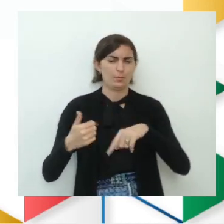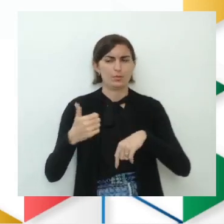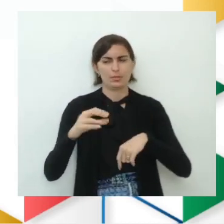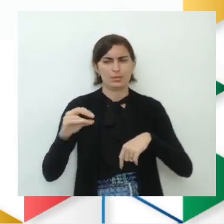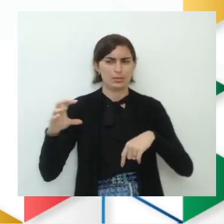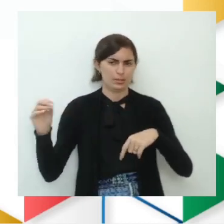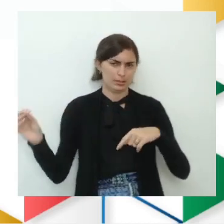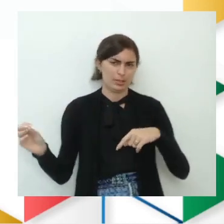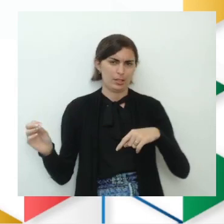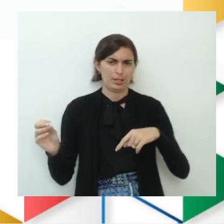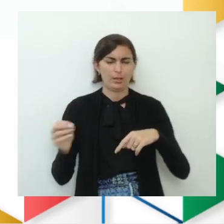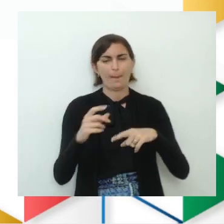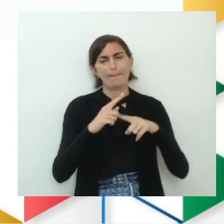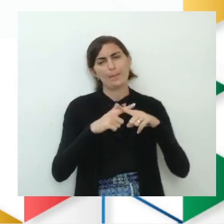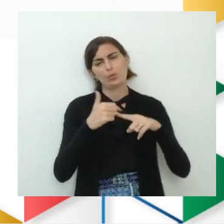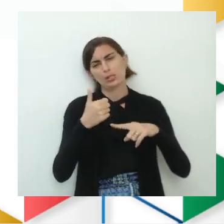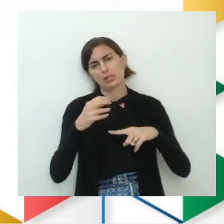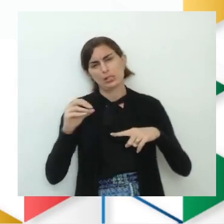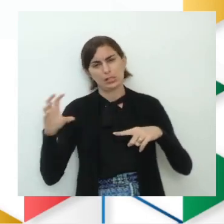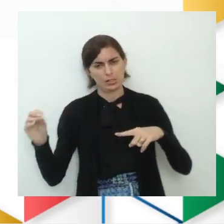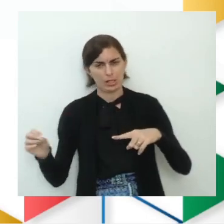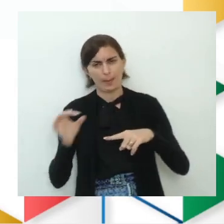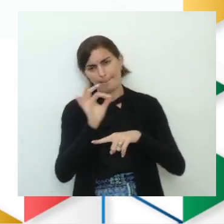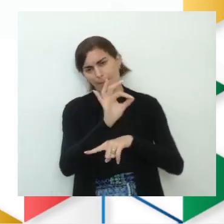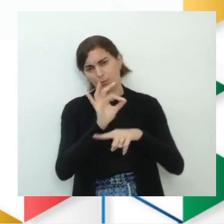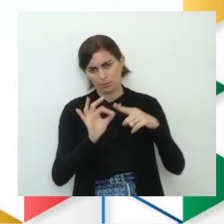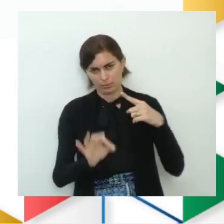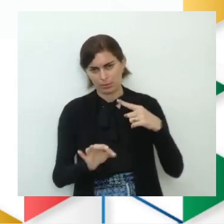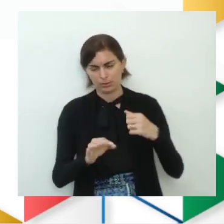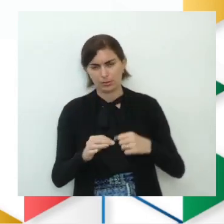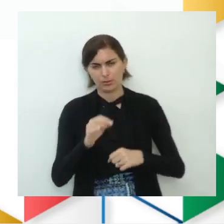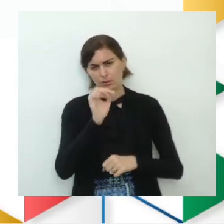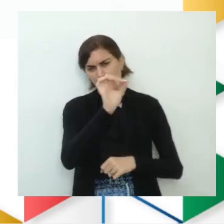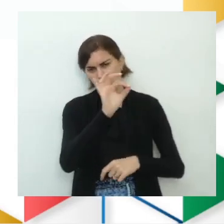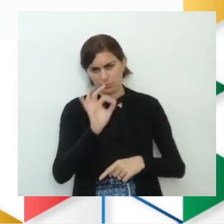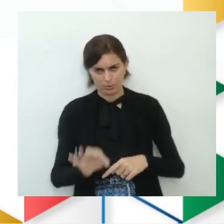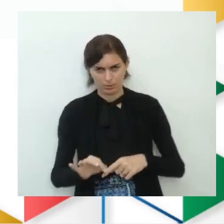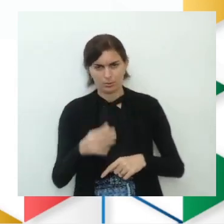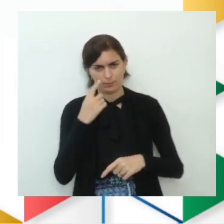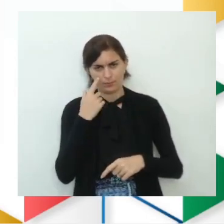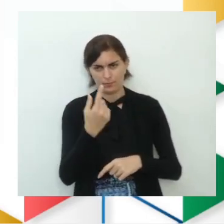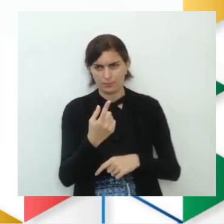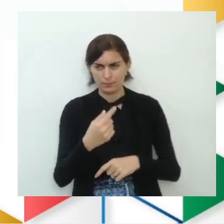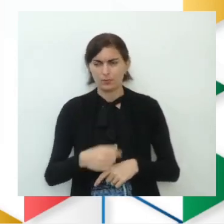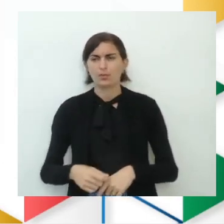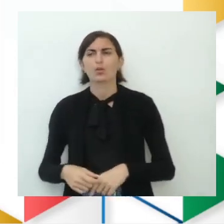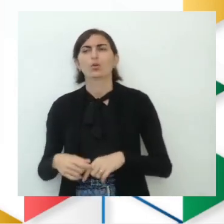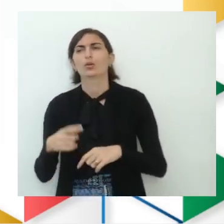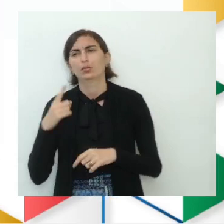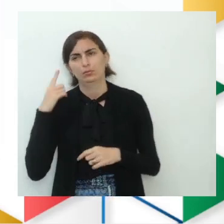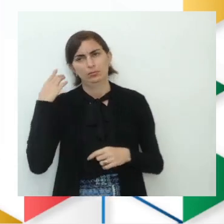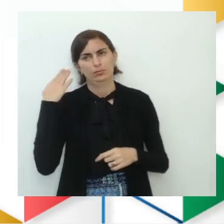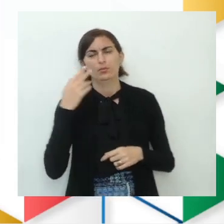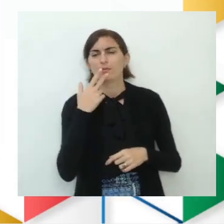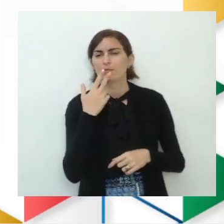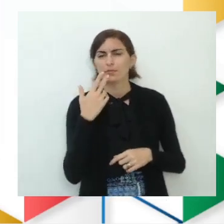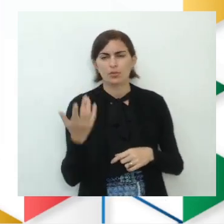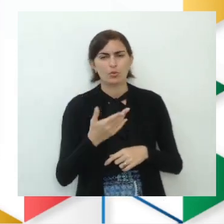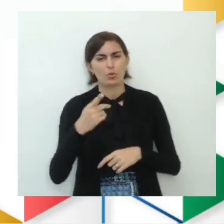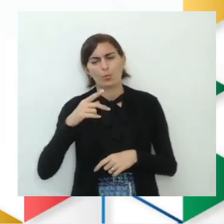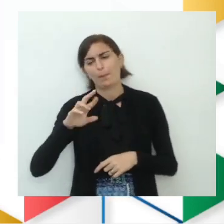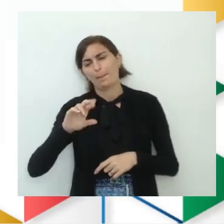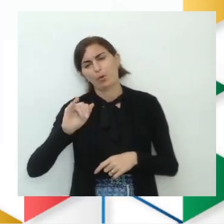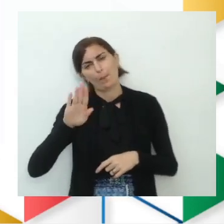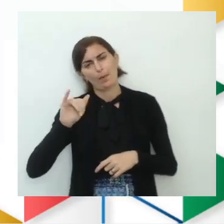Não esquece, por 100, porcentagem, tá bom? Também na relação do parte todo, tá bom? E aí, vamos falar agora da